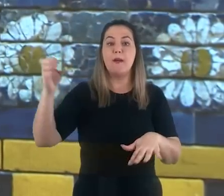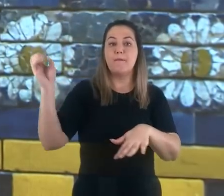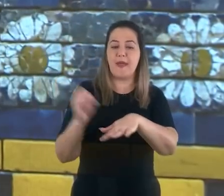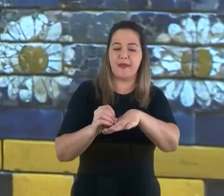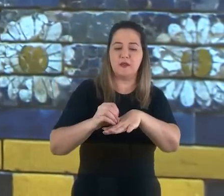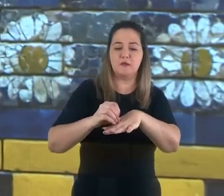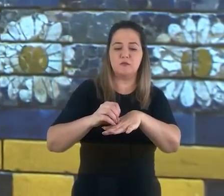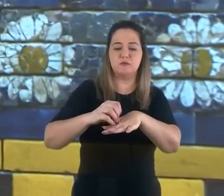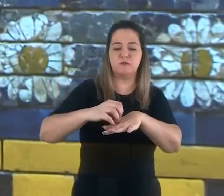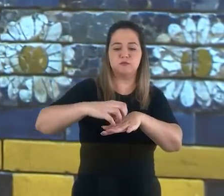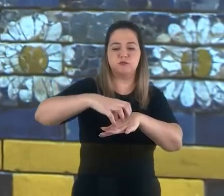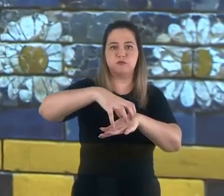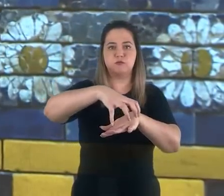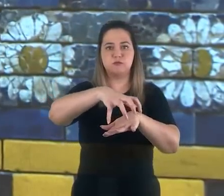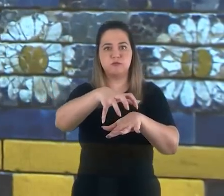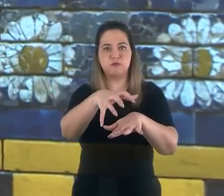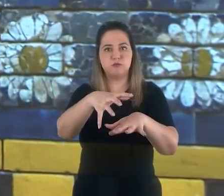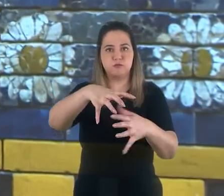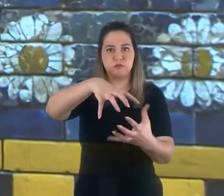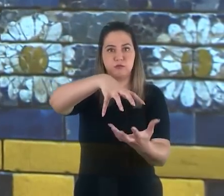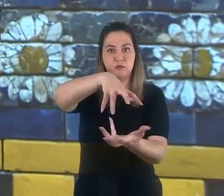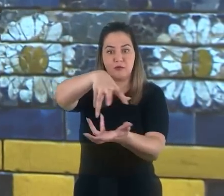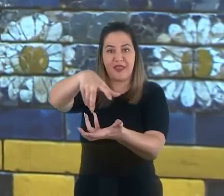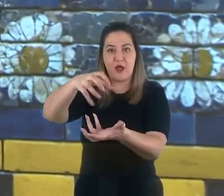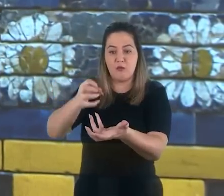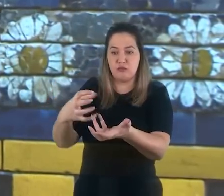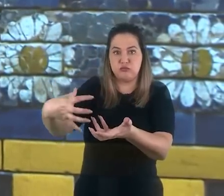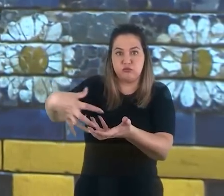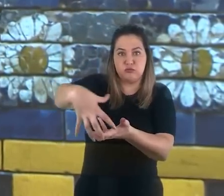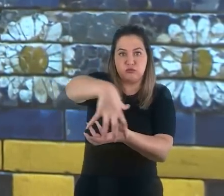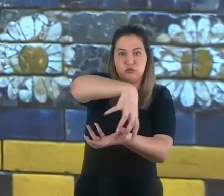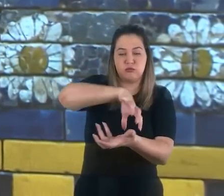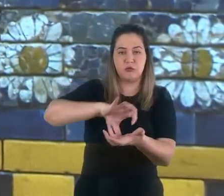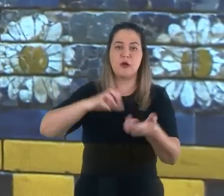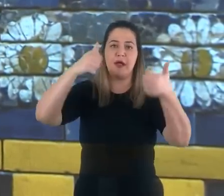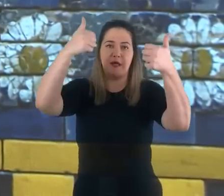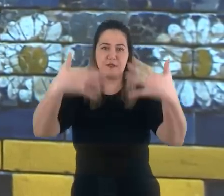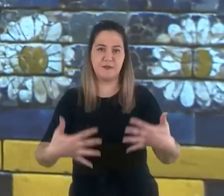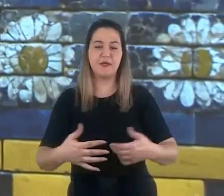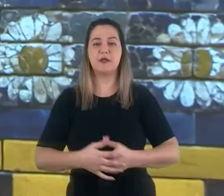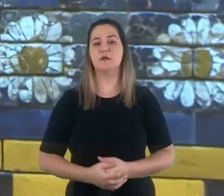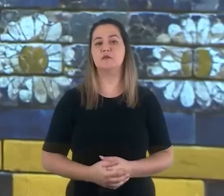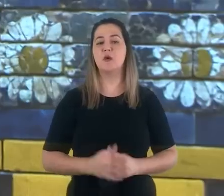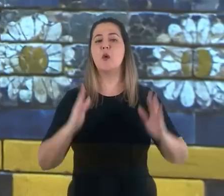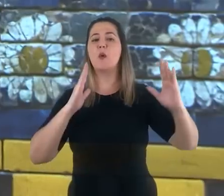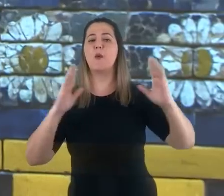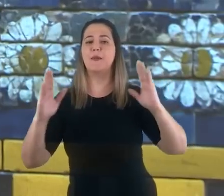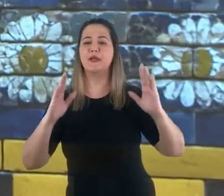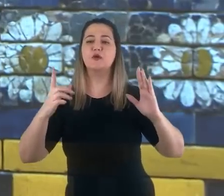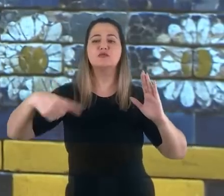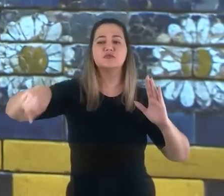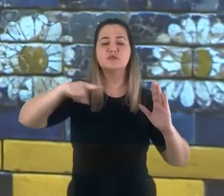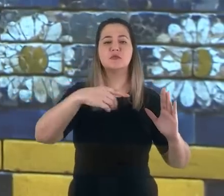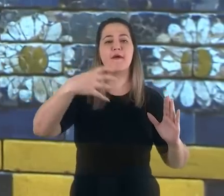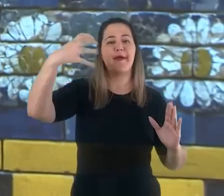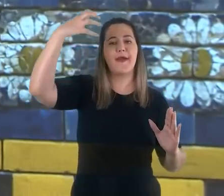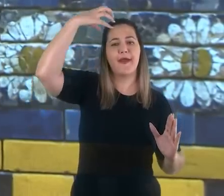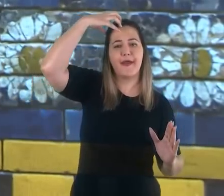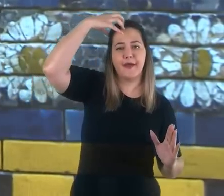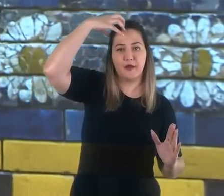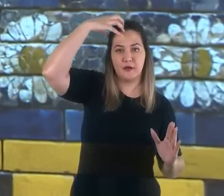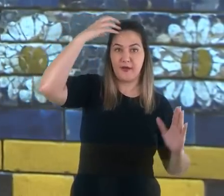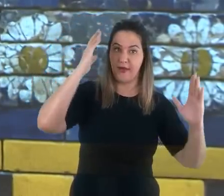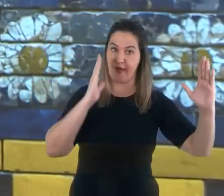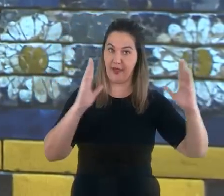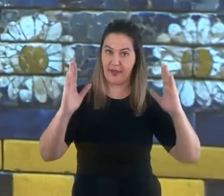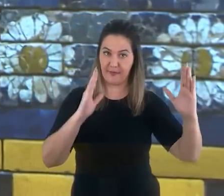Olha o que diz a Bíblia. Mas nos dias daqueles reis, isto é, dos reis que viveriam na época representada pelos pés